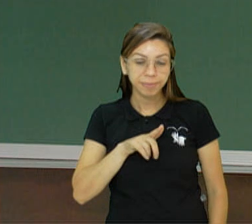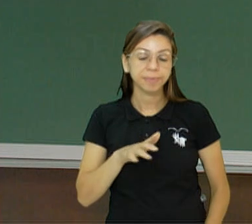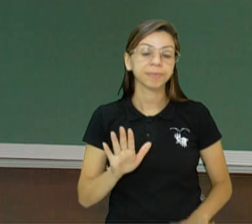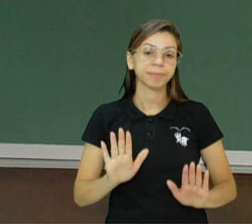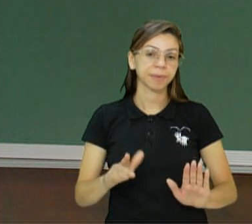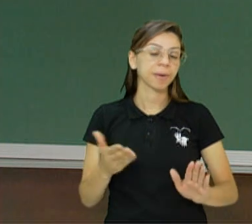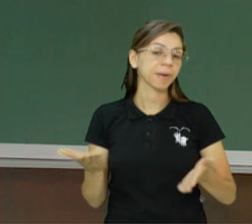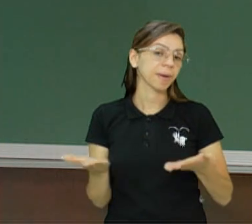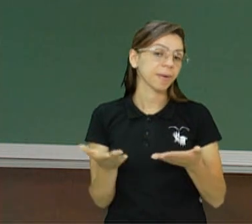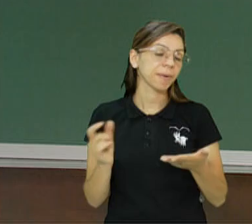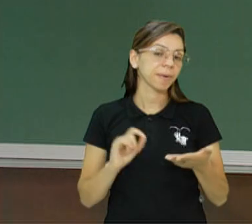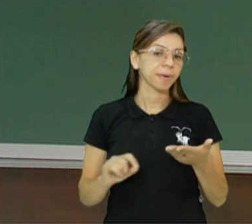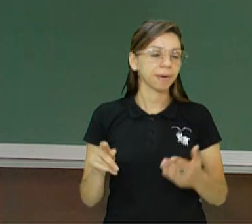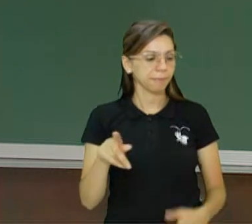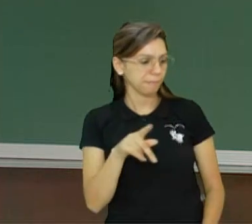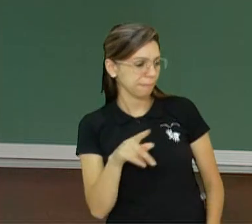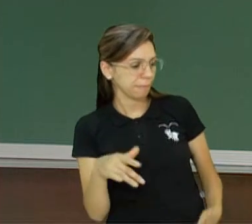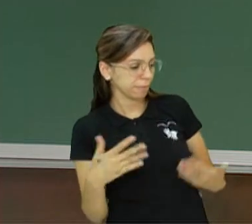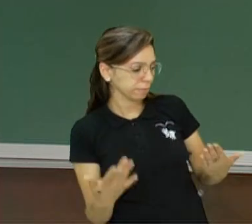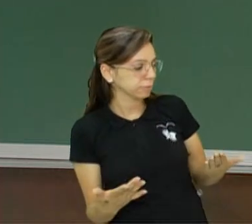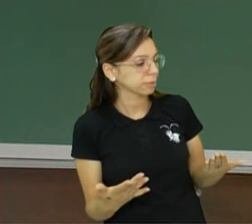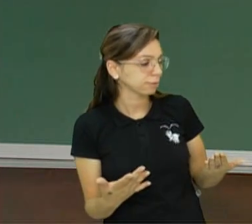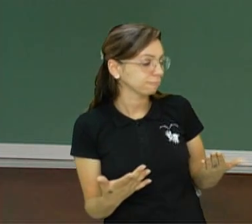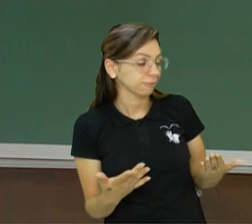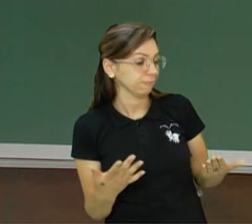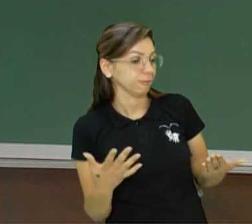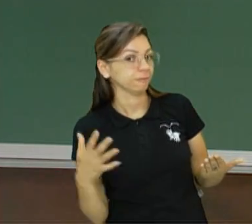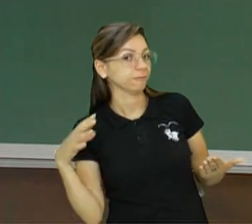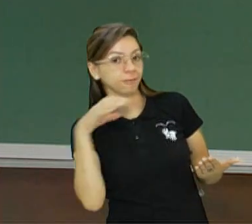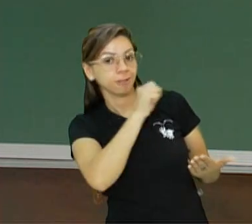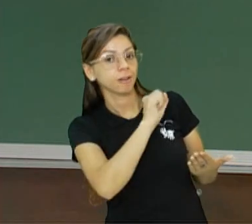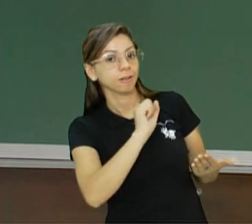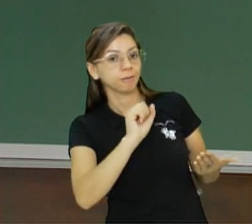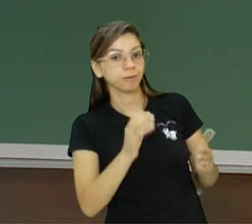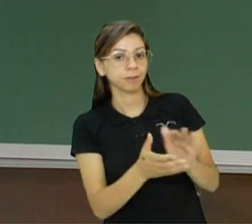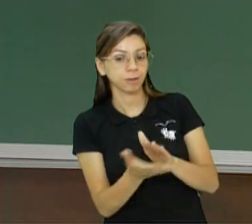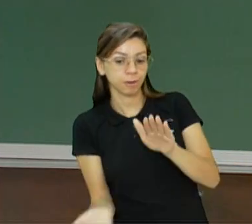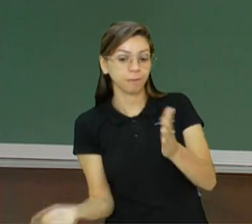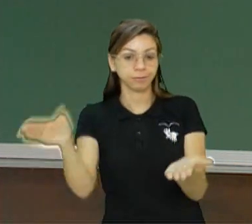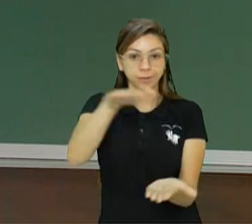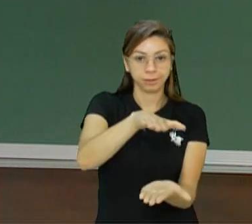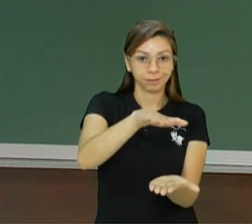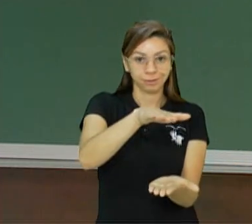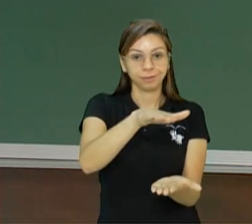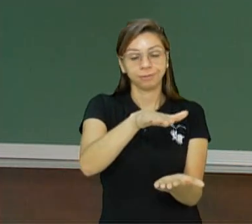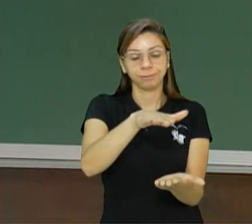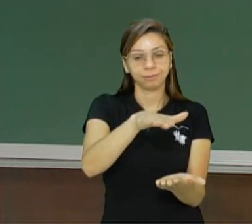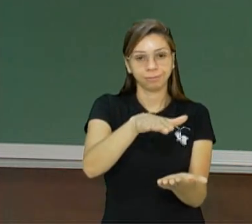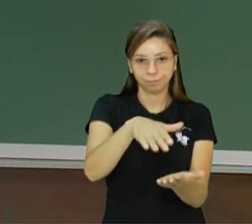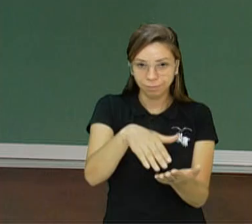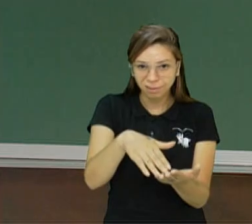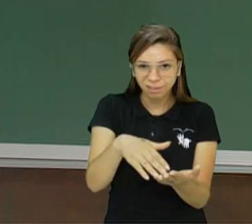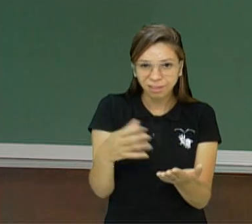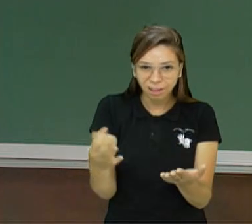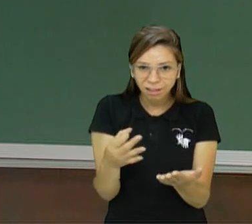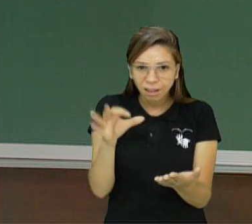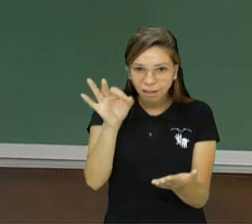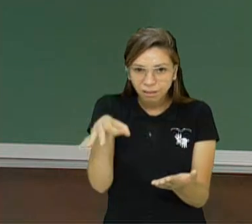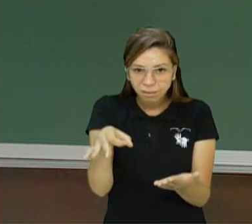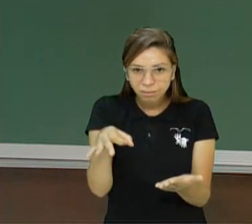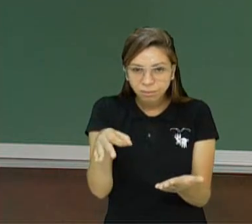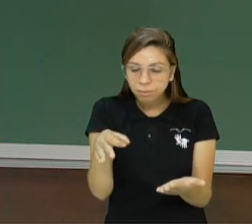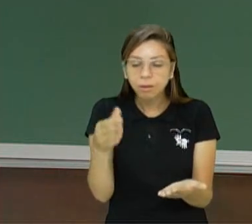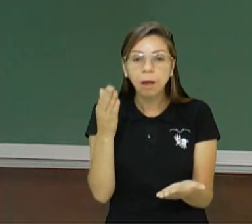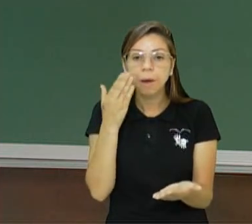E agora? Ai, prof, eu coloquei bem rápido ali e eu já tampei. Será que você fez certo? Olhem